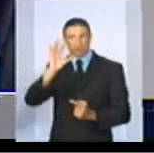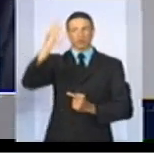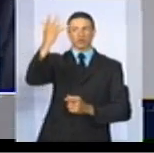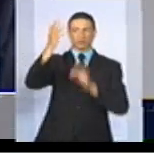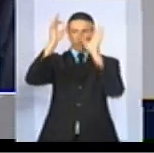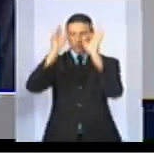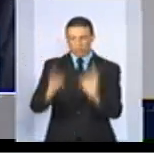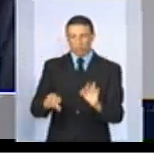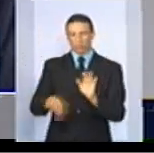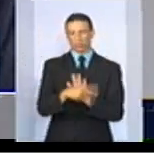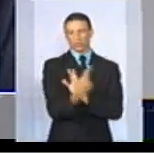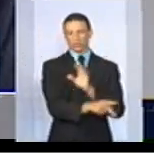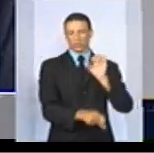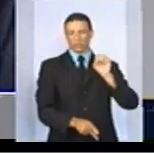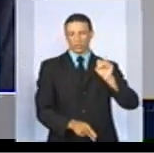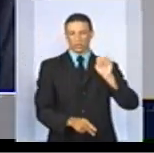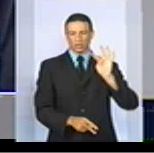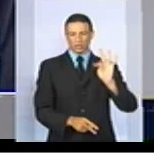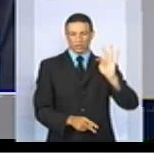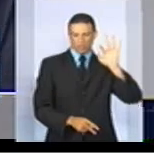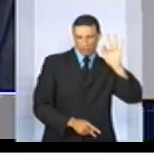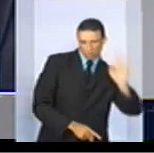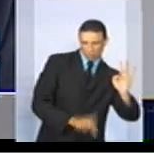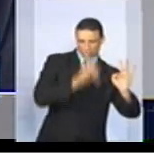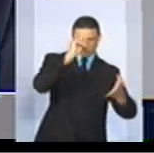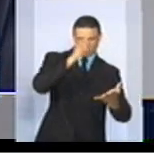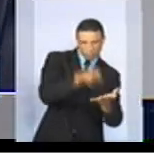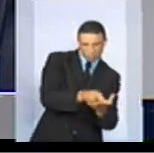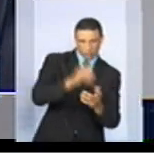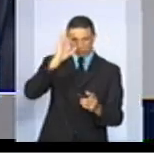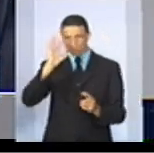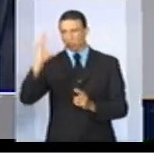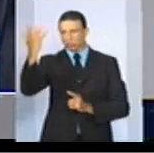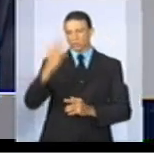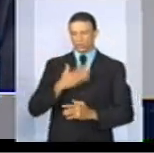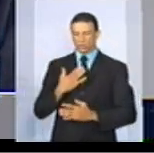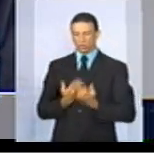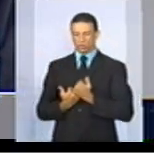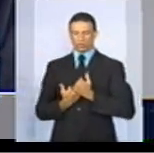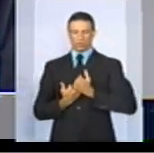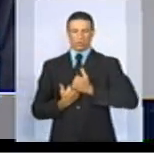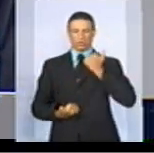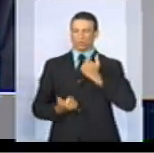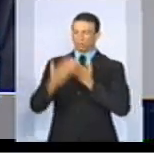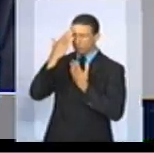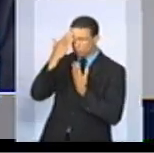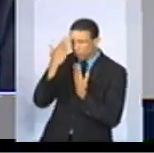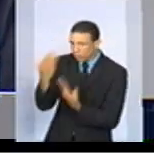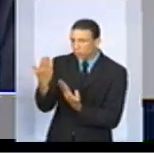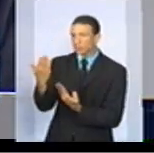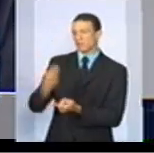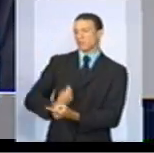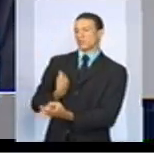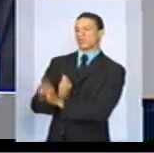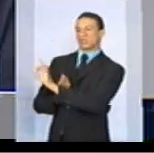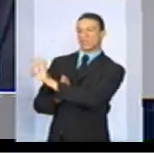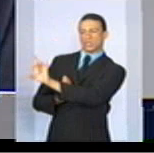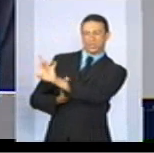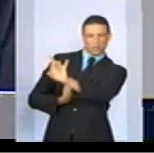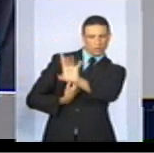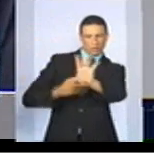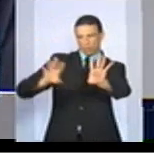do Supremo Tribunal Federal acerca dessa questão. Eu, em nome da Corte, agradeço muitíssimo a presença e a atenção de